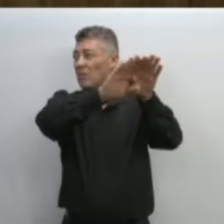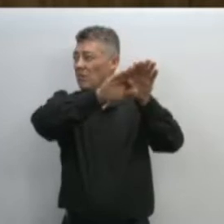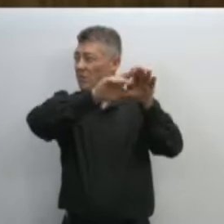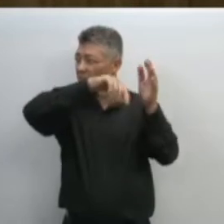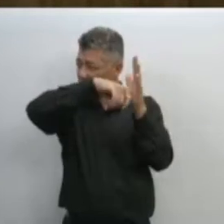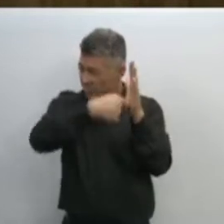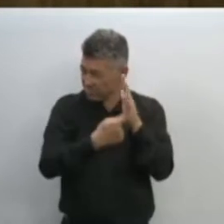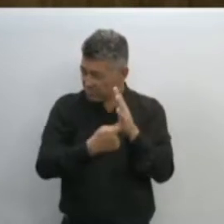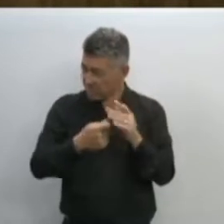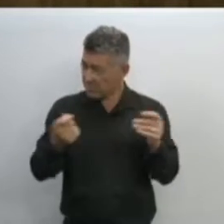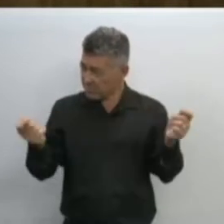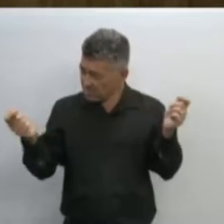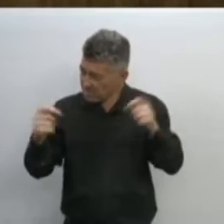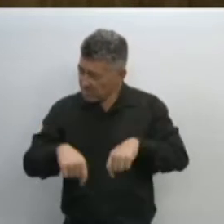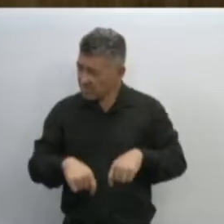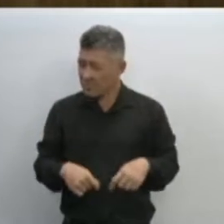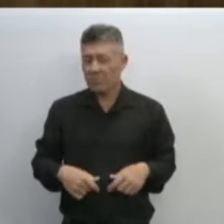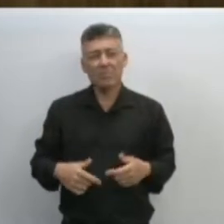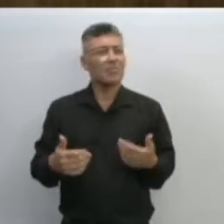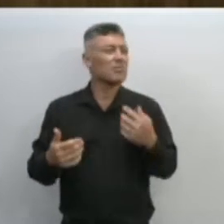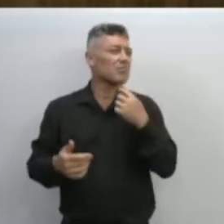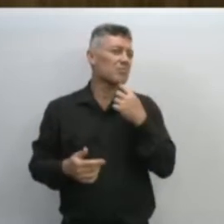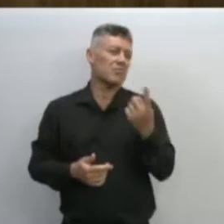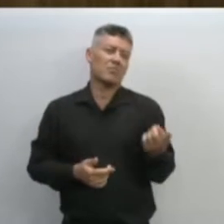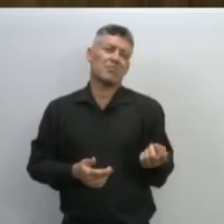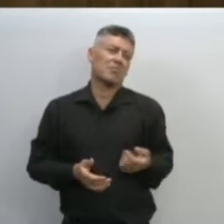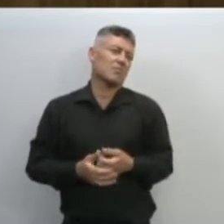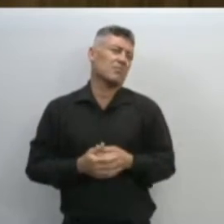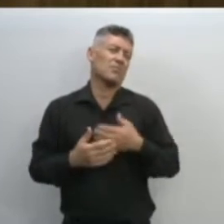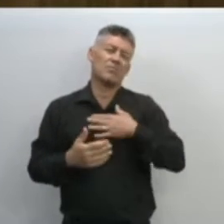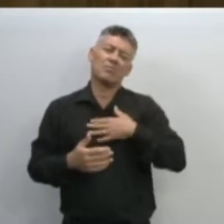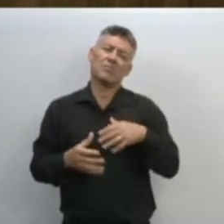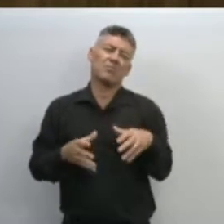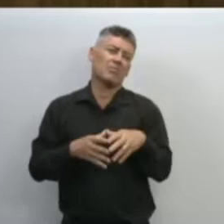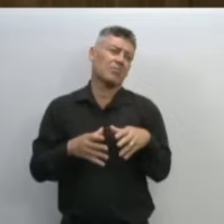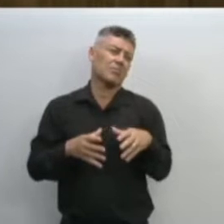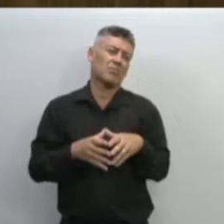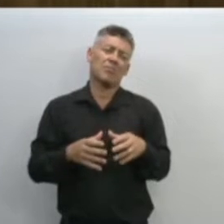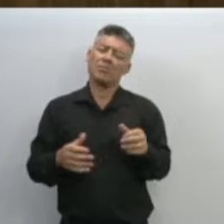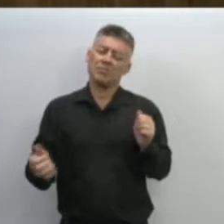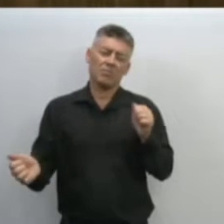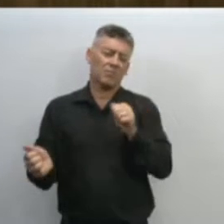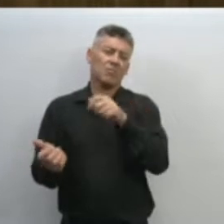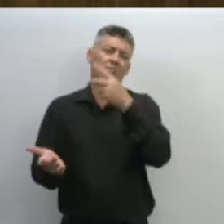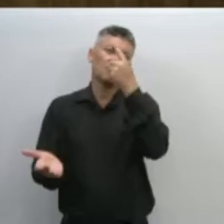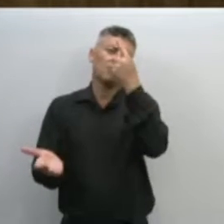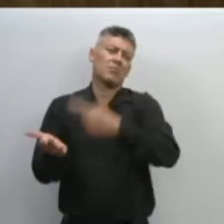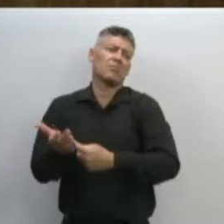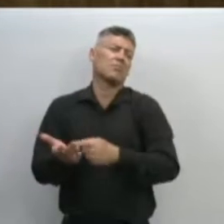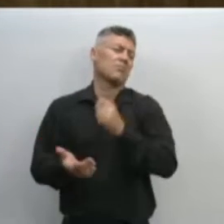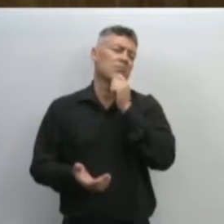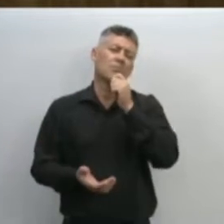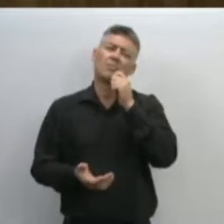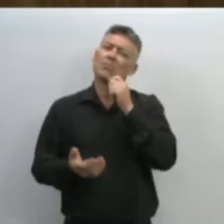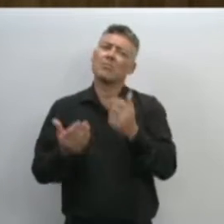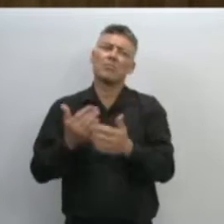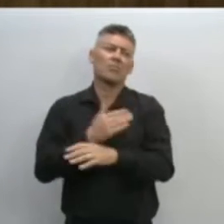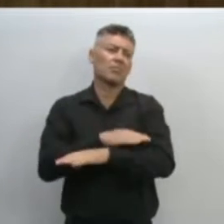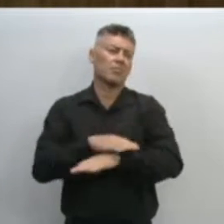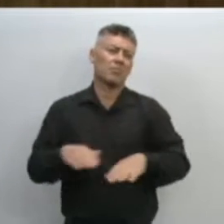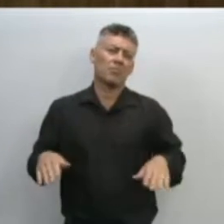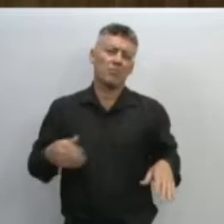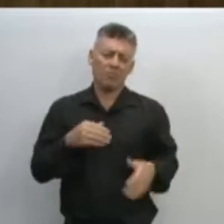atendimento pediátrico na UPA do Pajuçara. O nosso mandato não aceita, não comunga com essa decisão tomada